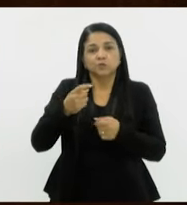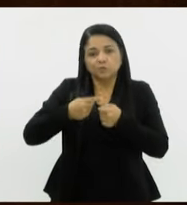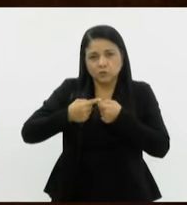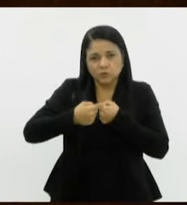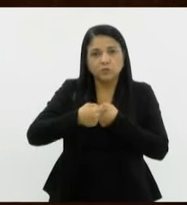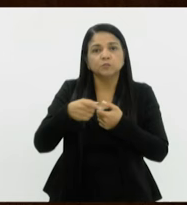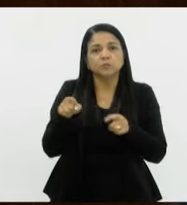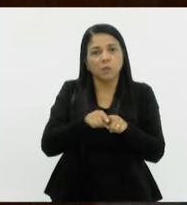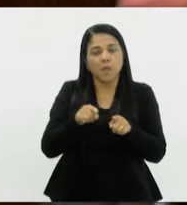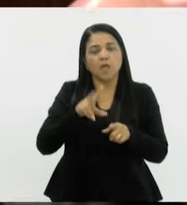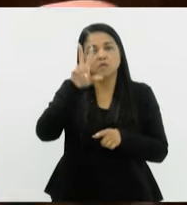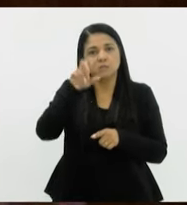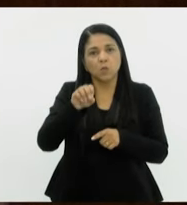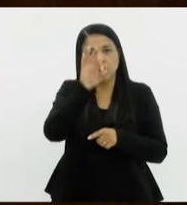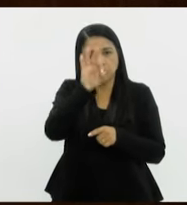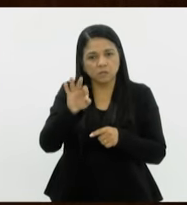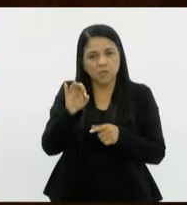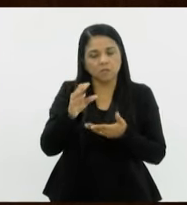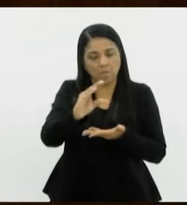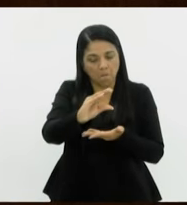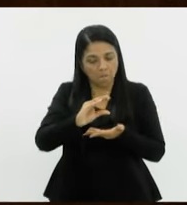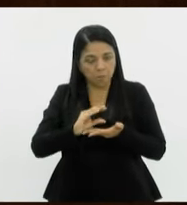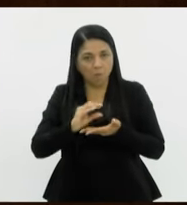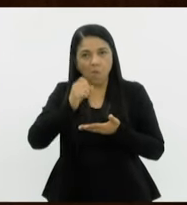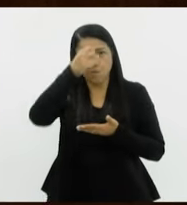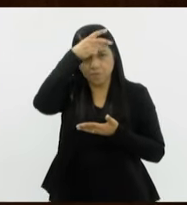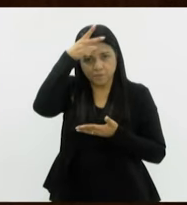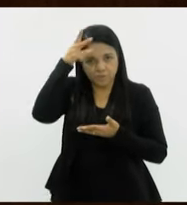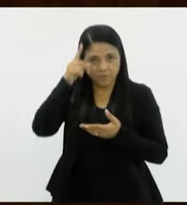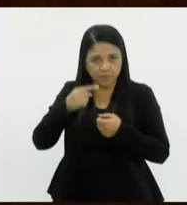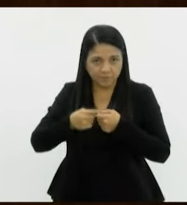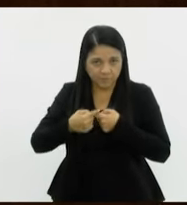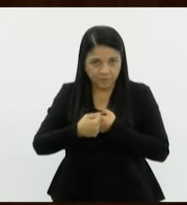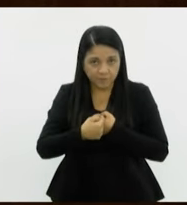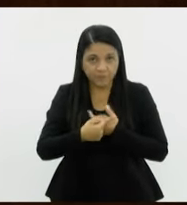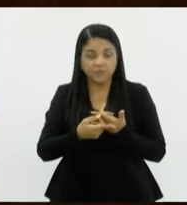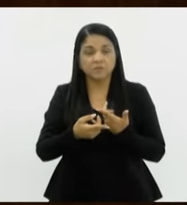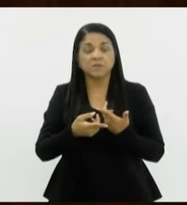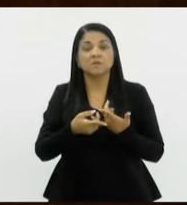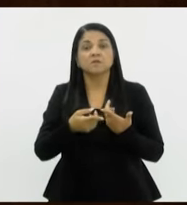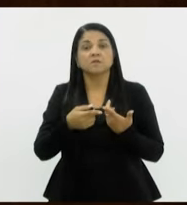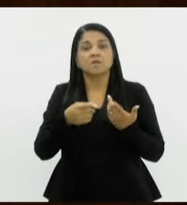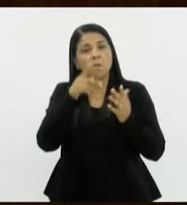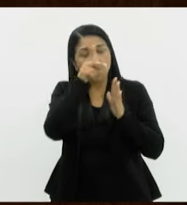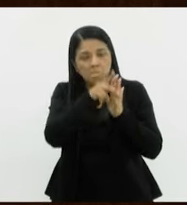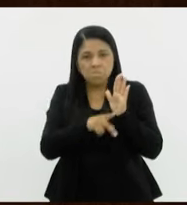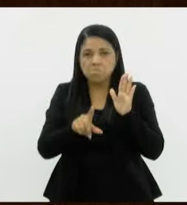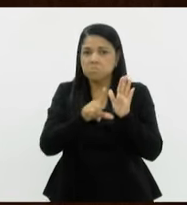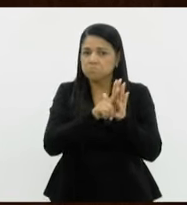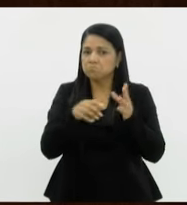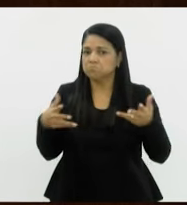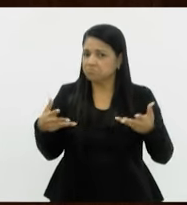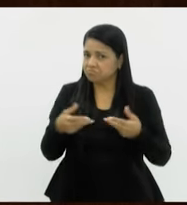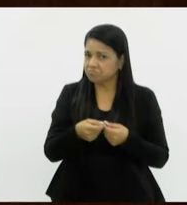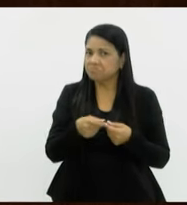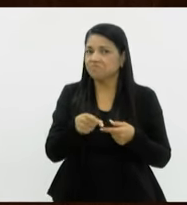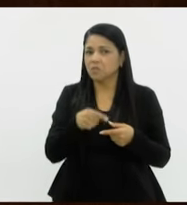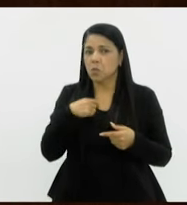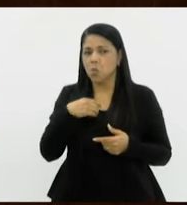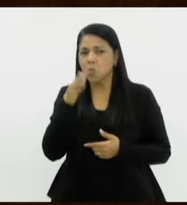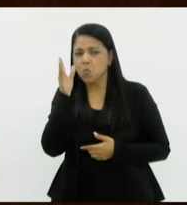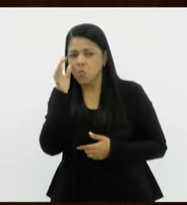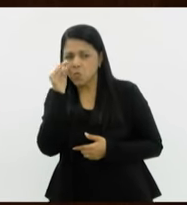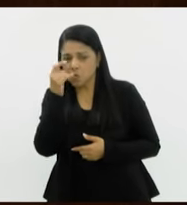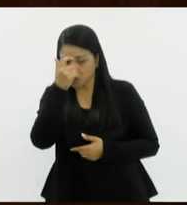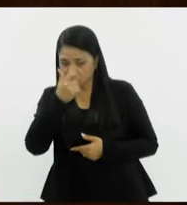com relação aos 50% que vai ser colocado em dia. Então, assim, um grande projeto. E eu estou até muito curioso para